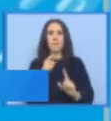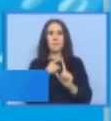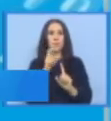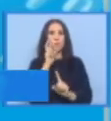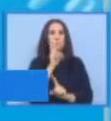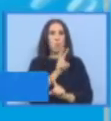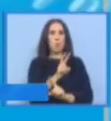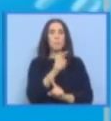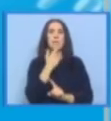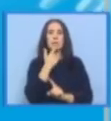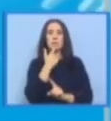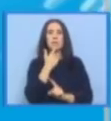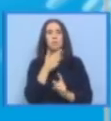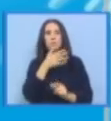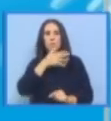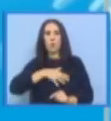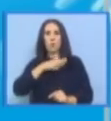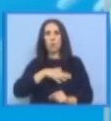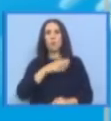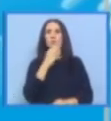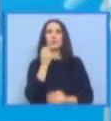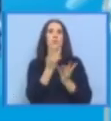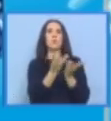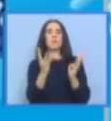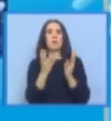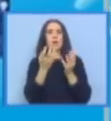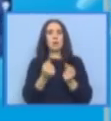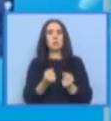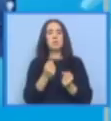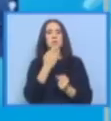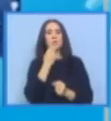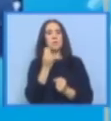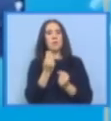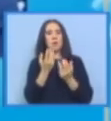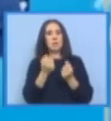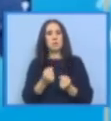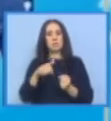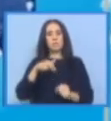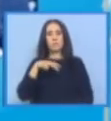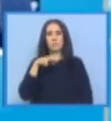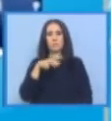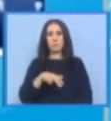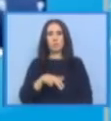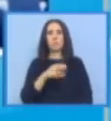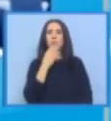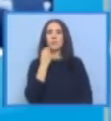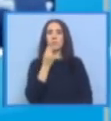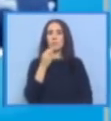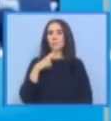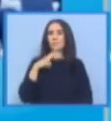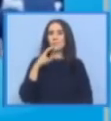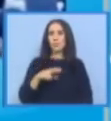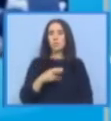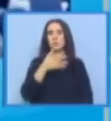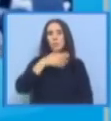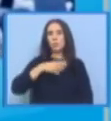observação, ou seja, aquilo que são os testemunhos de muitos jovens, e de muitos jovens, neste caso aqui em Portugal, que são jovens portugueses, que contam,